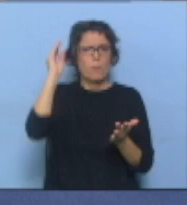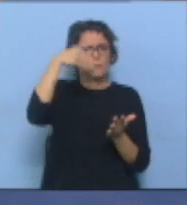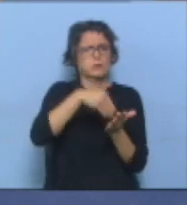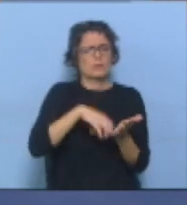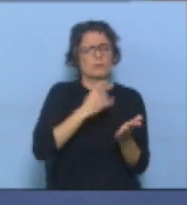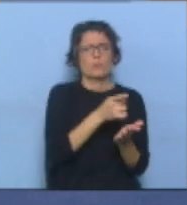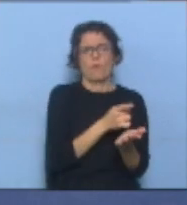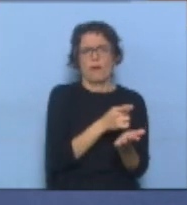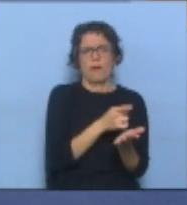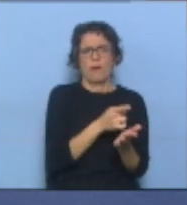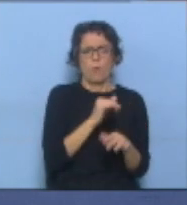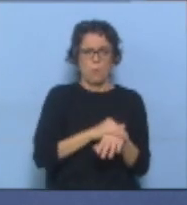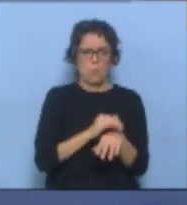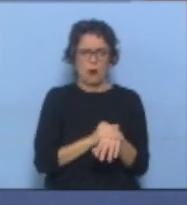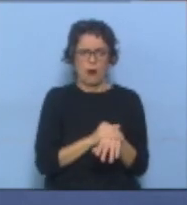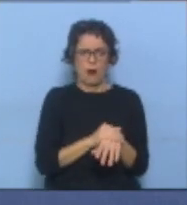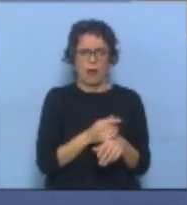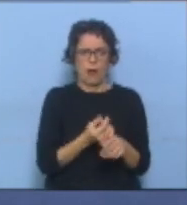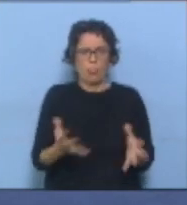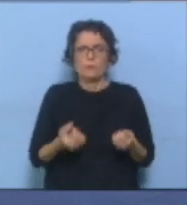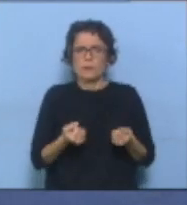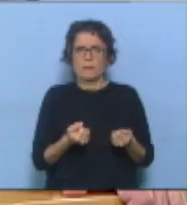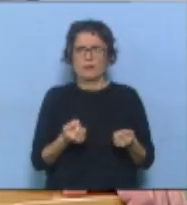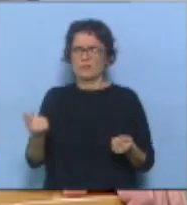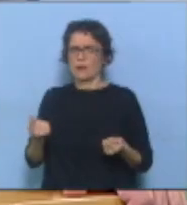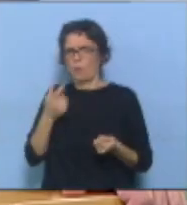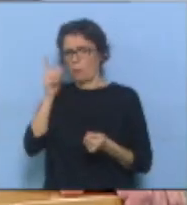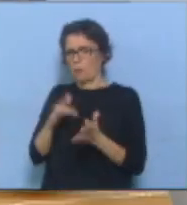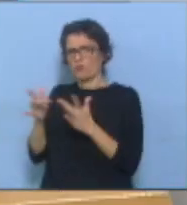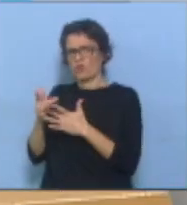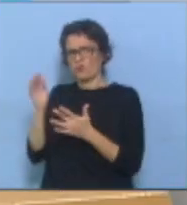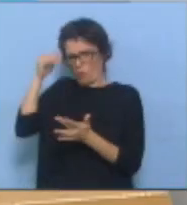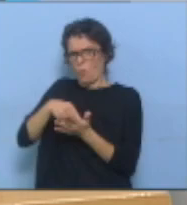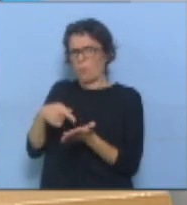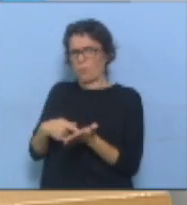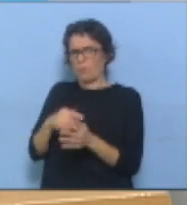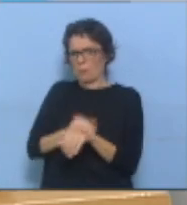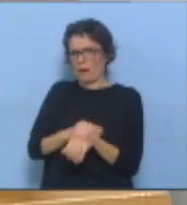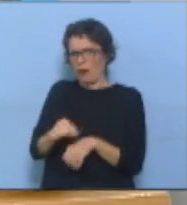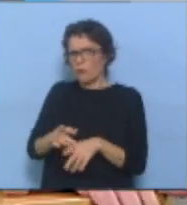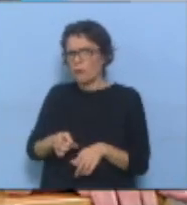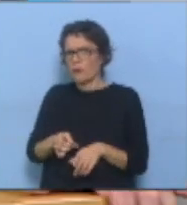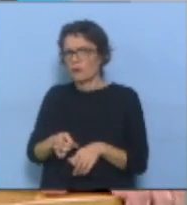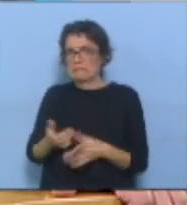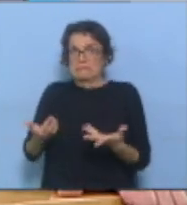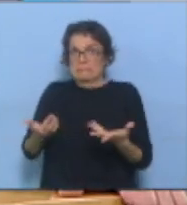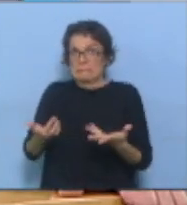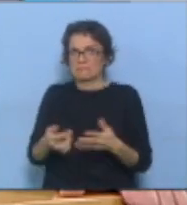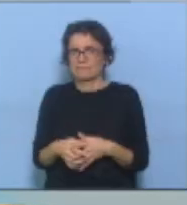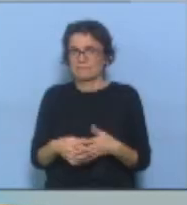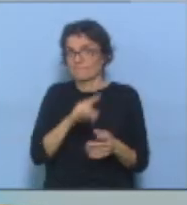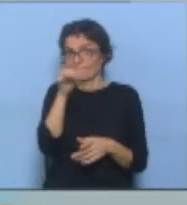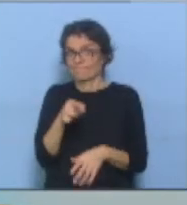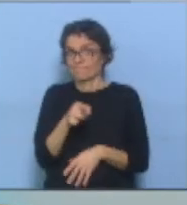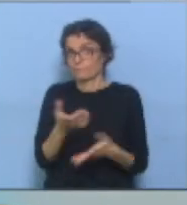pecados. Então Jesus tinha pecados, como é que se explica isso? Quer dizer, né? Bom, eu calmo para já. Porque... Mas eu pego nesta questão